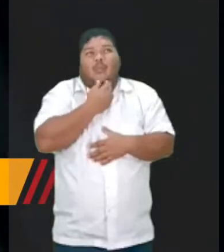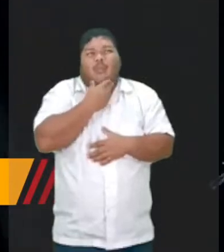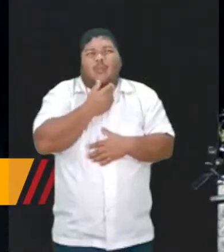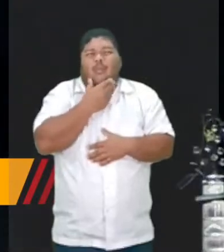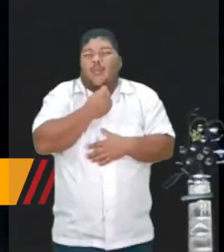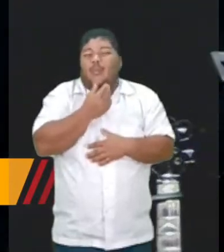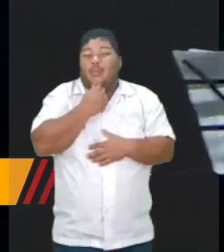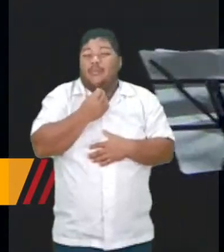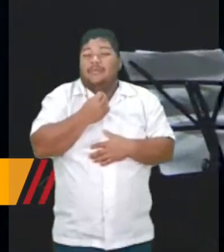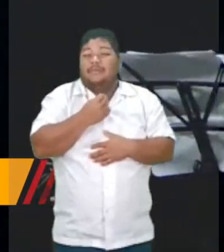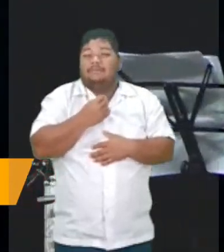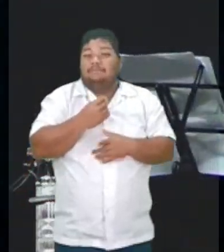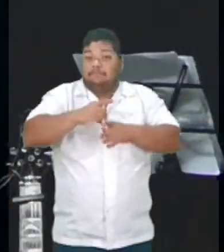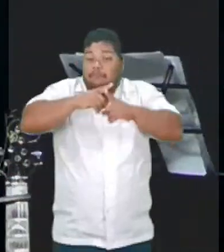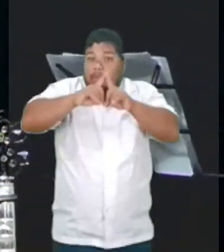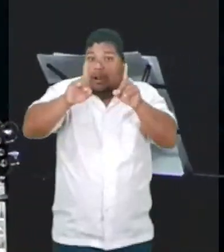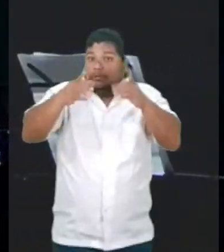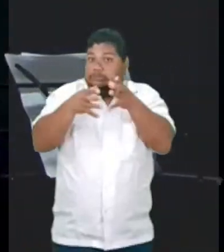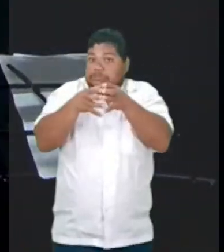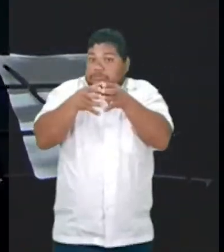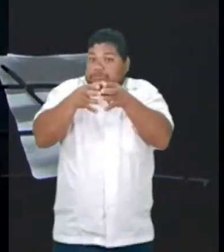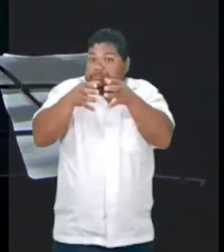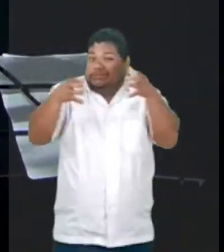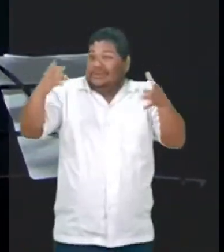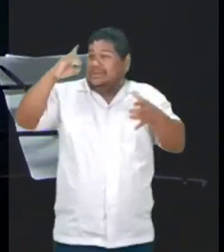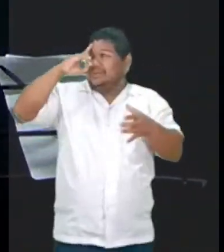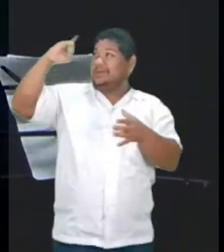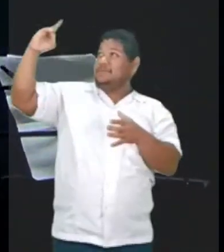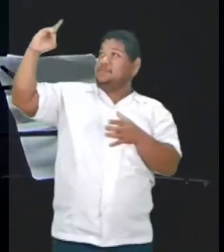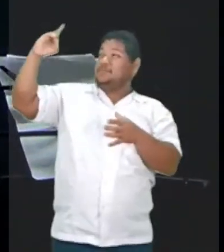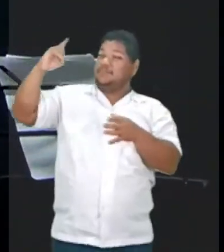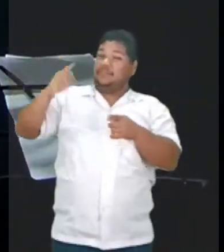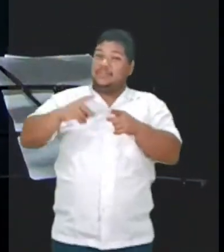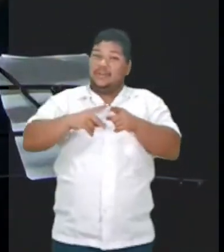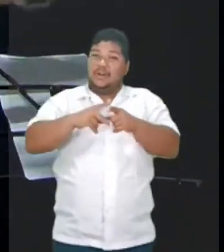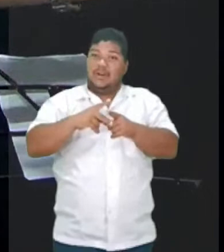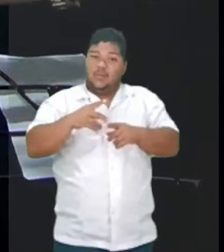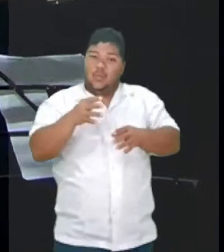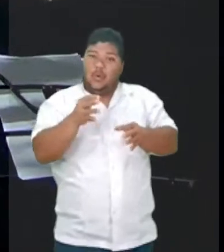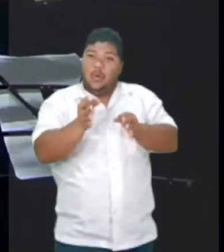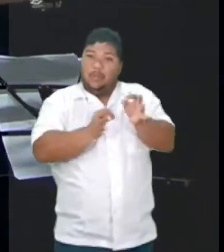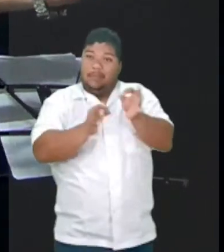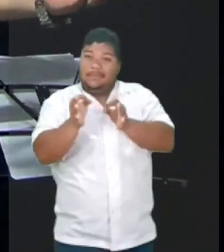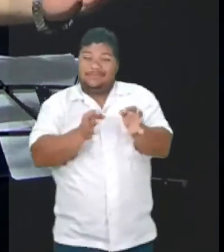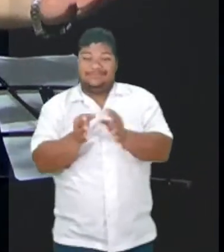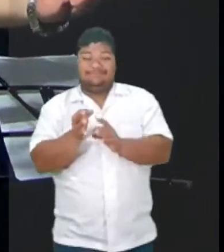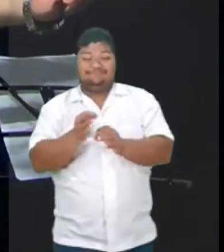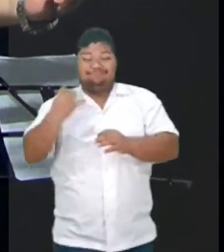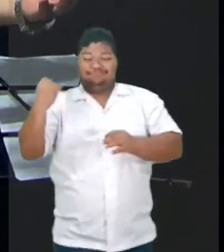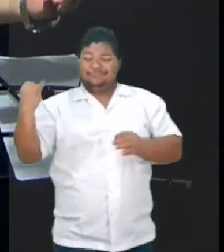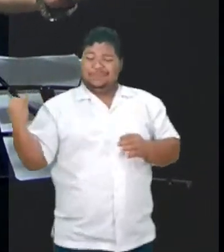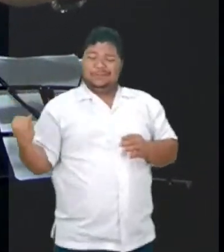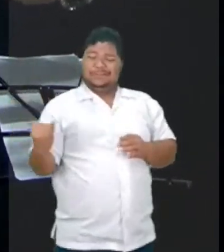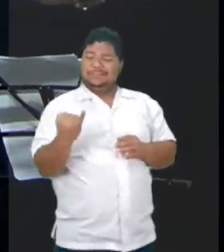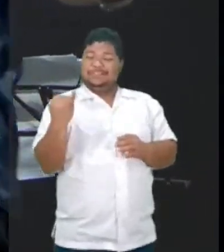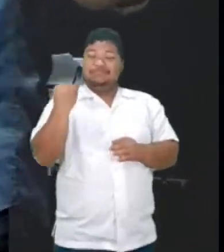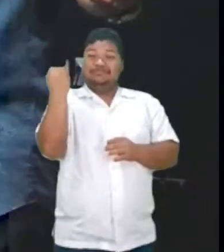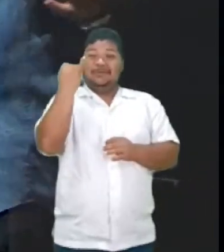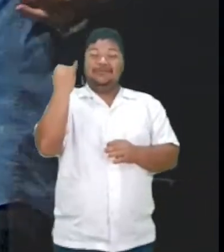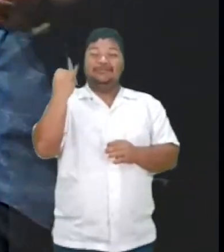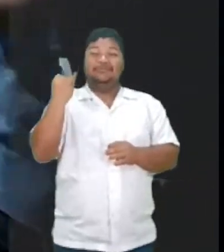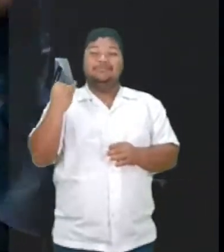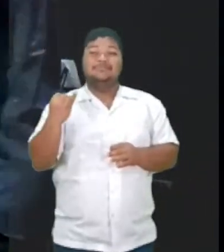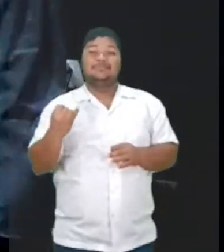Mas esse Deus é tão grande que a obra principal da sua criação, que somos nós,